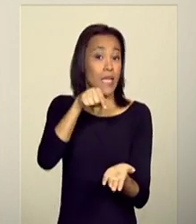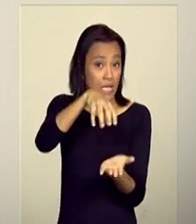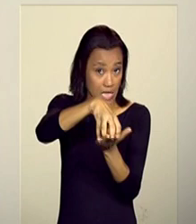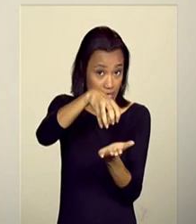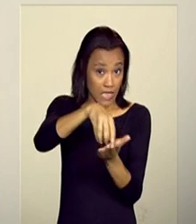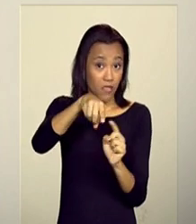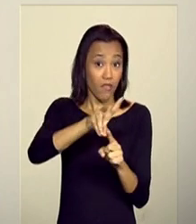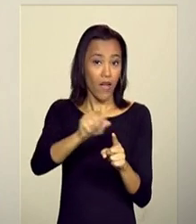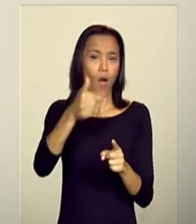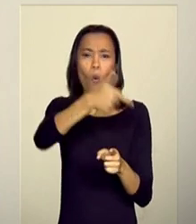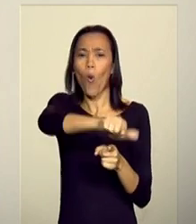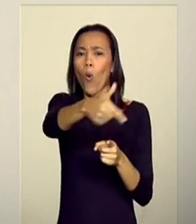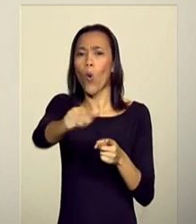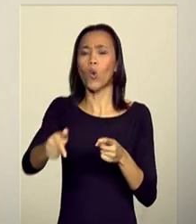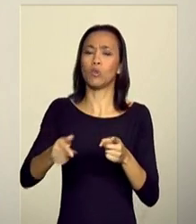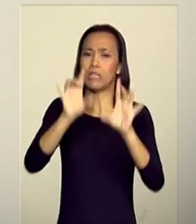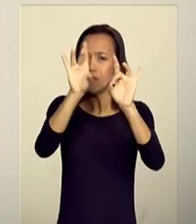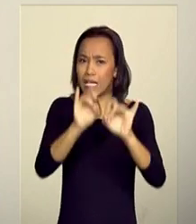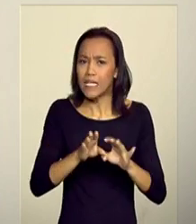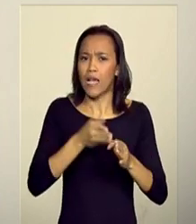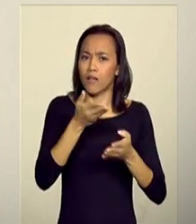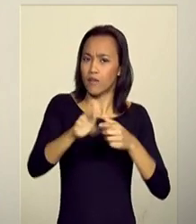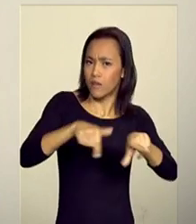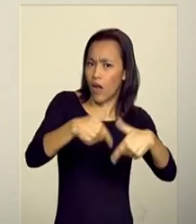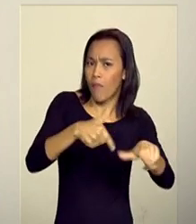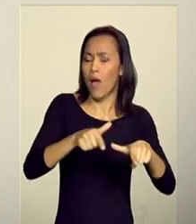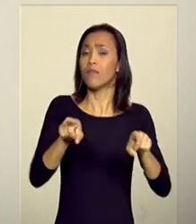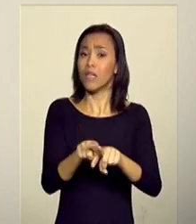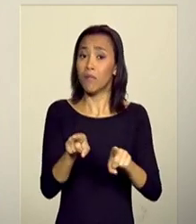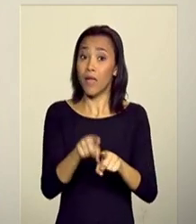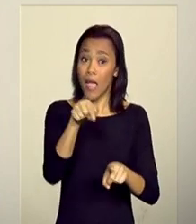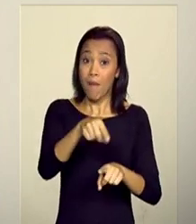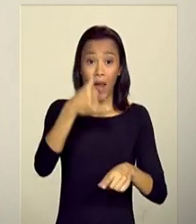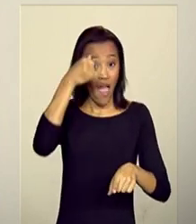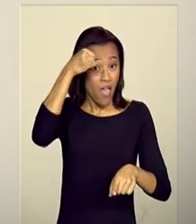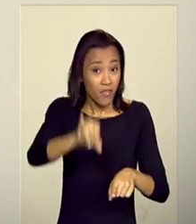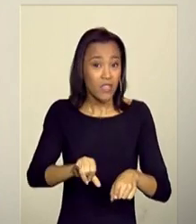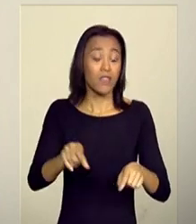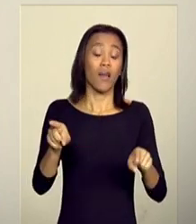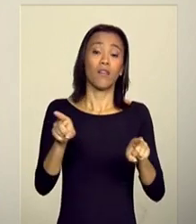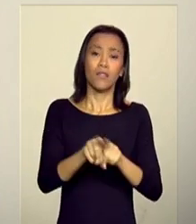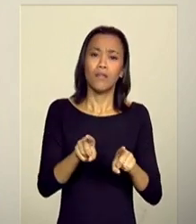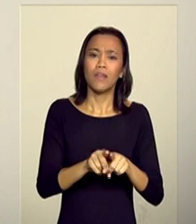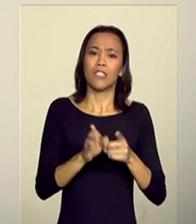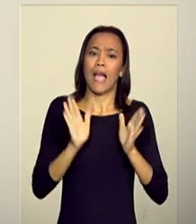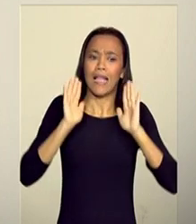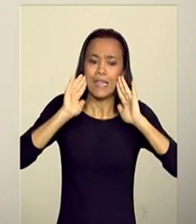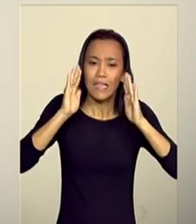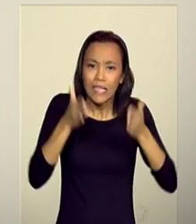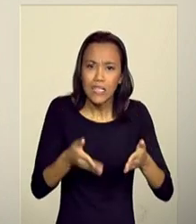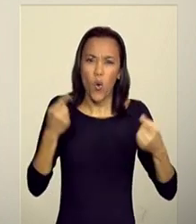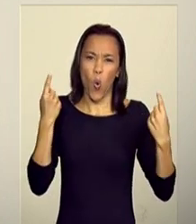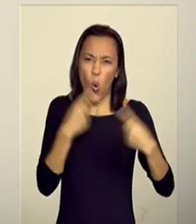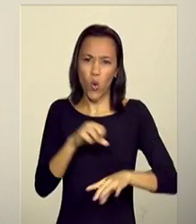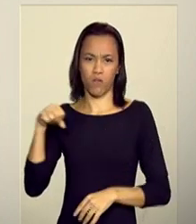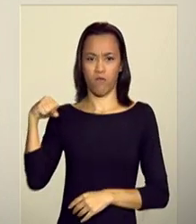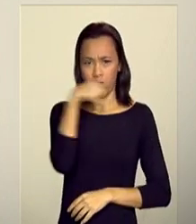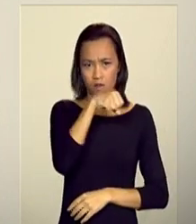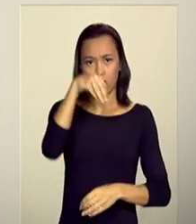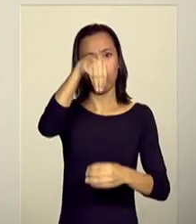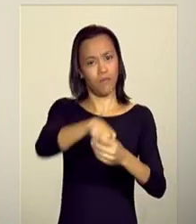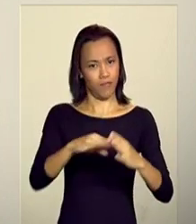entre outros serviços especializados com setor de prevenção e atenção contra a